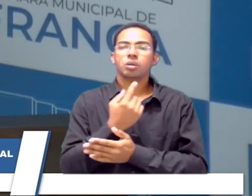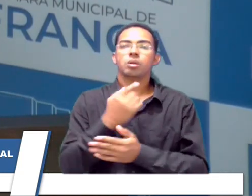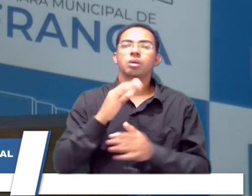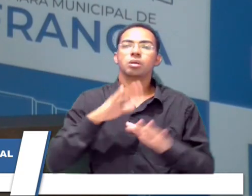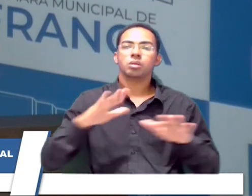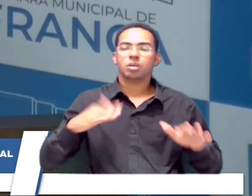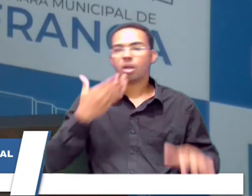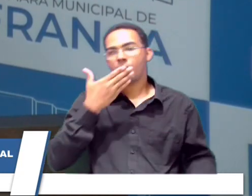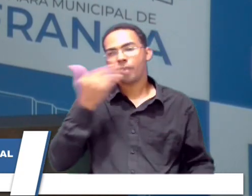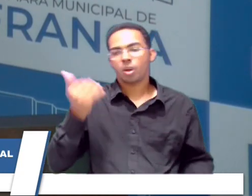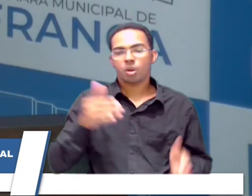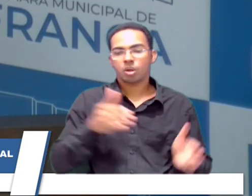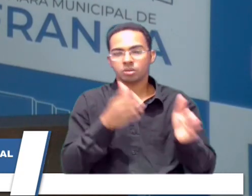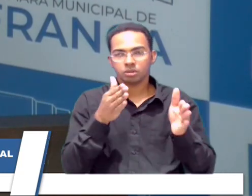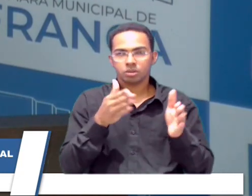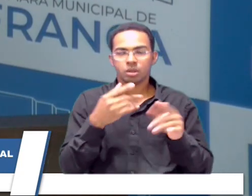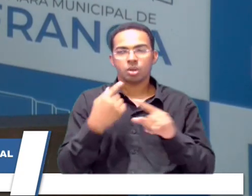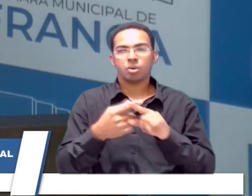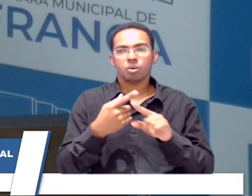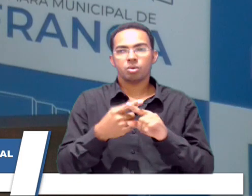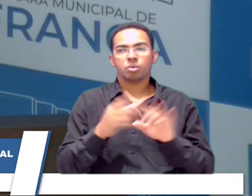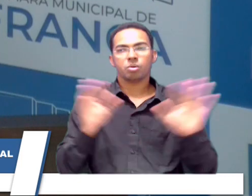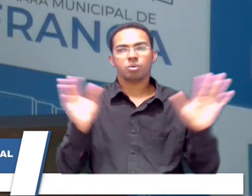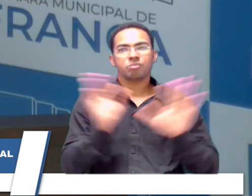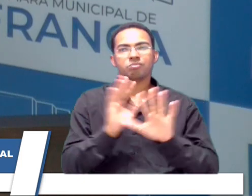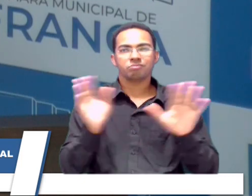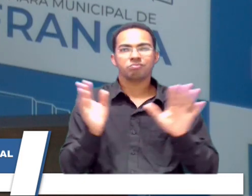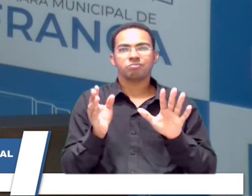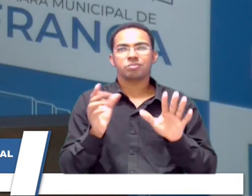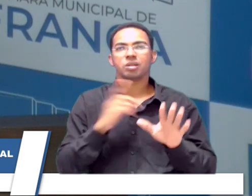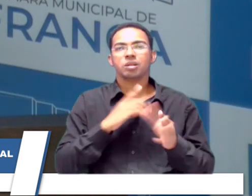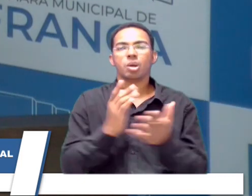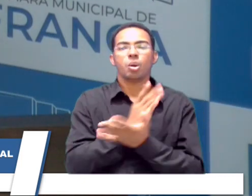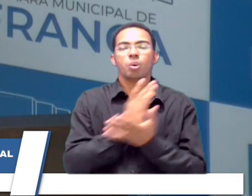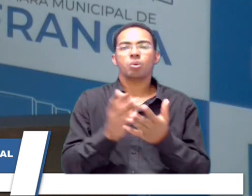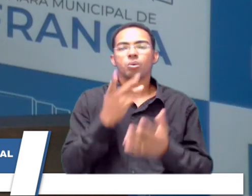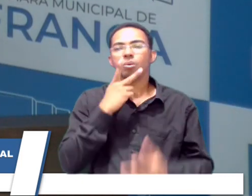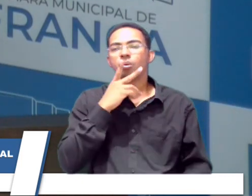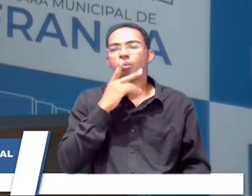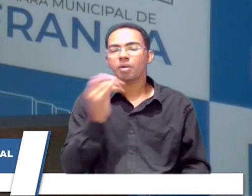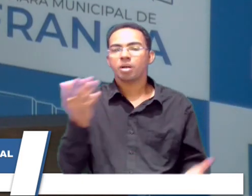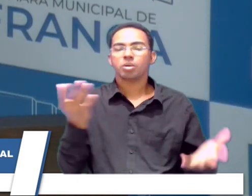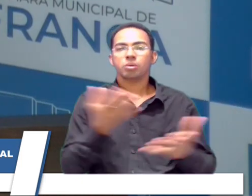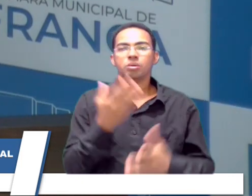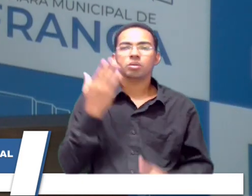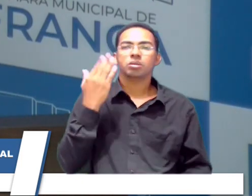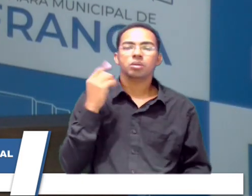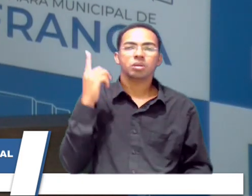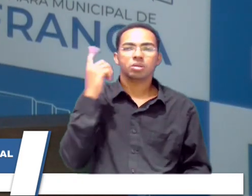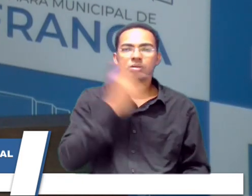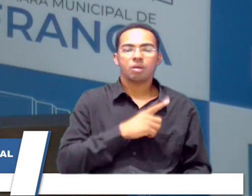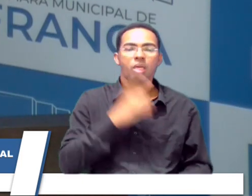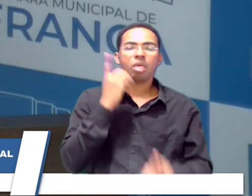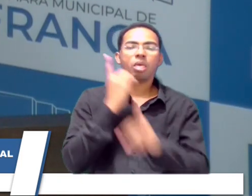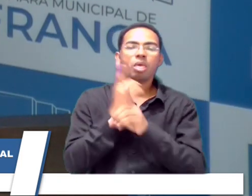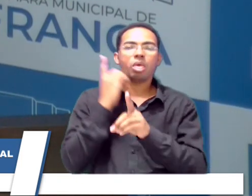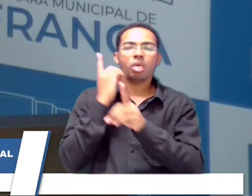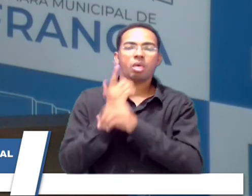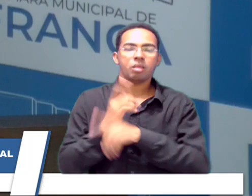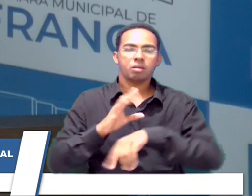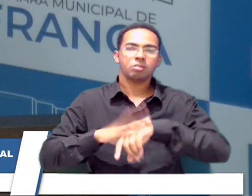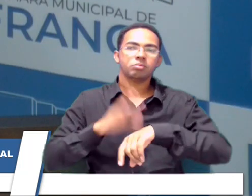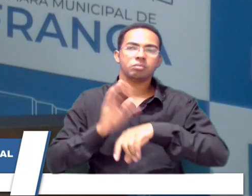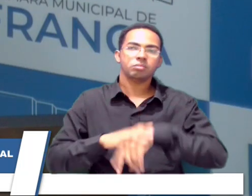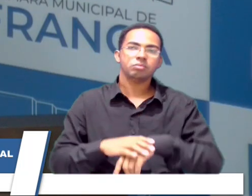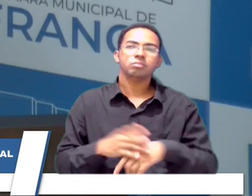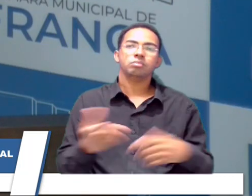melhor, né? Porque não adianta, né? Tem muitos pais aqui hoje, sabem a dificuldade que a gente se encontrava,